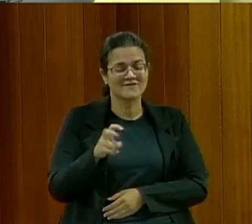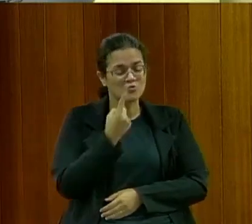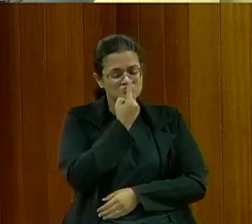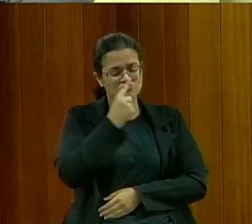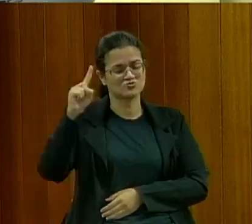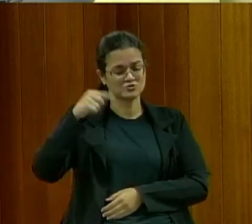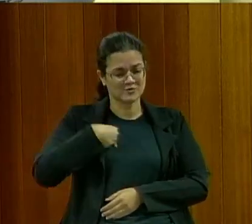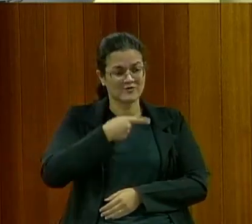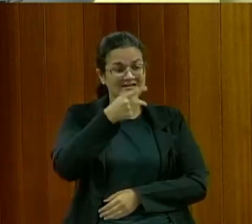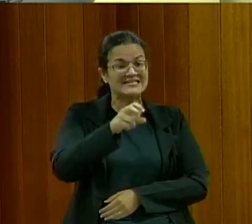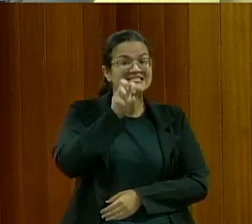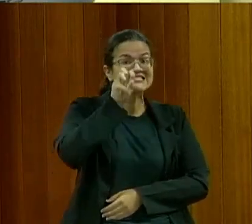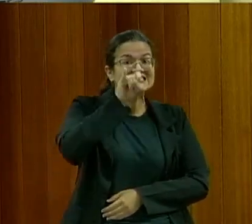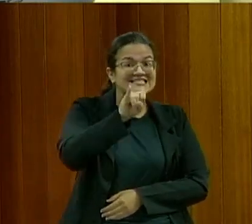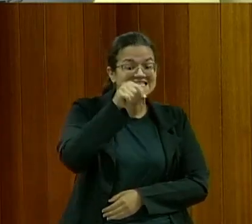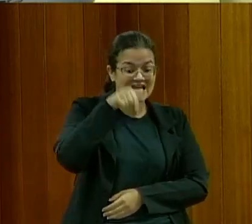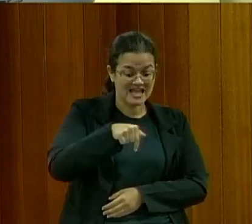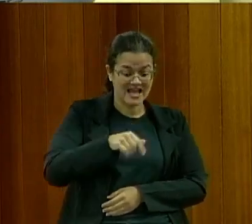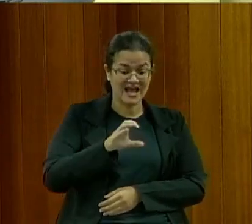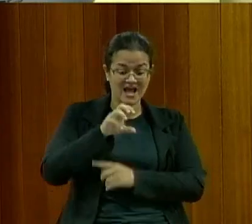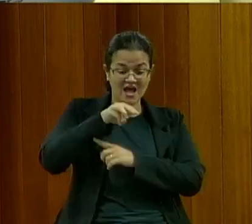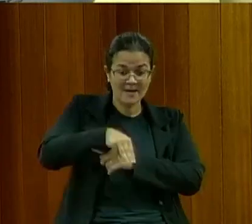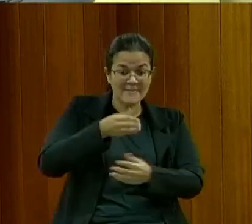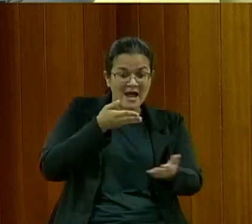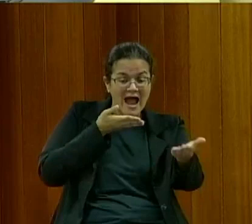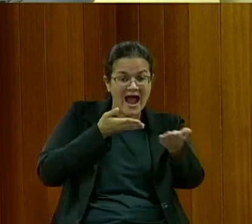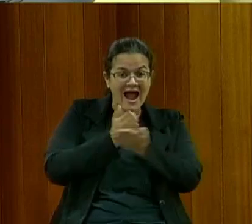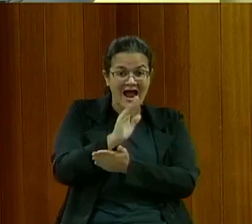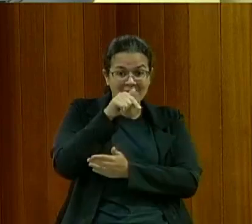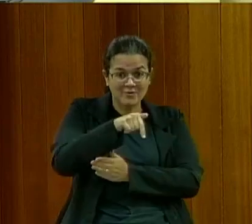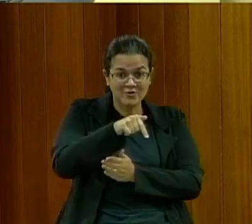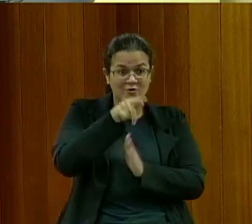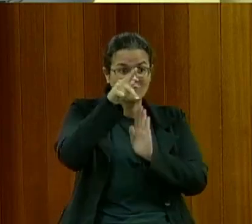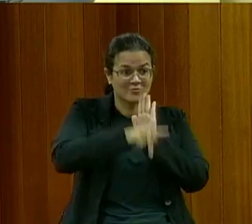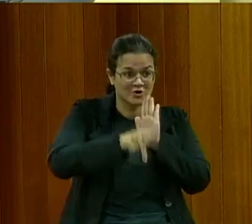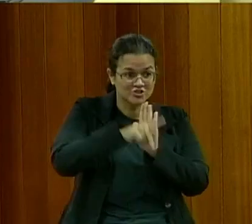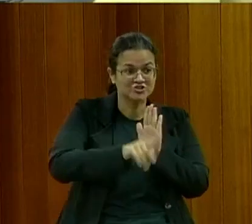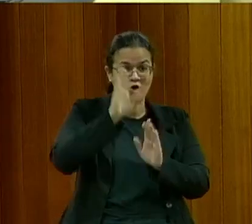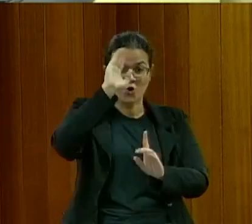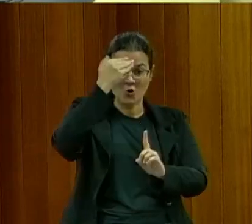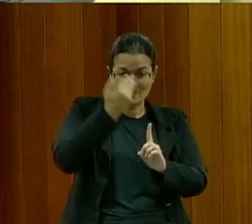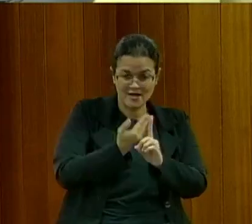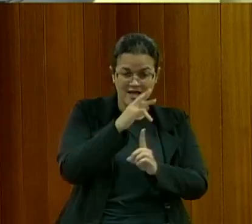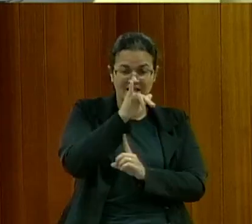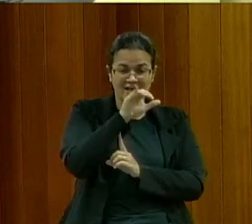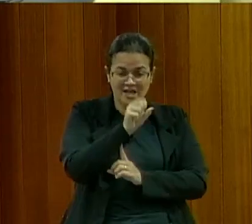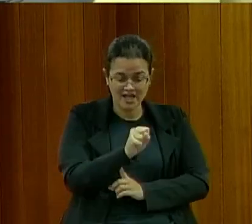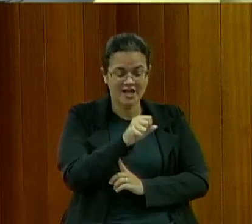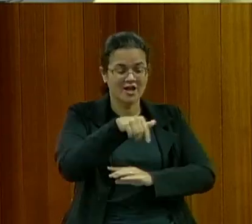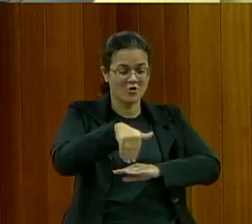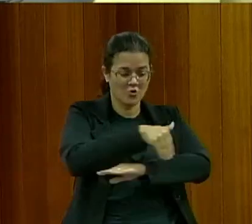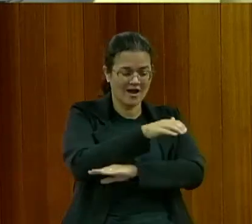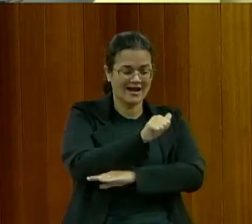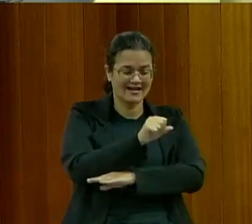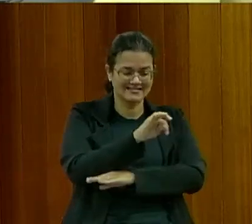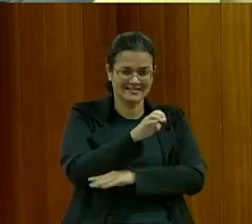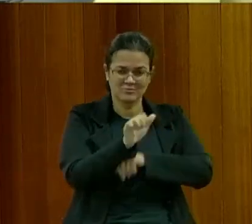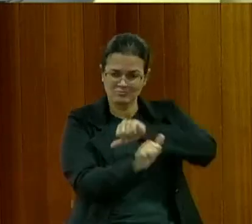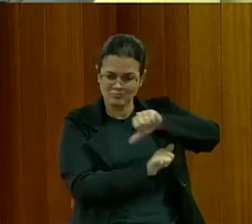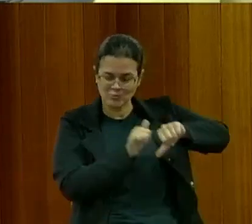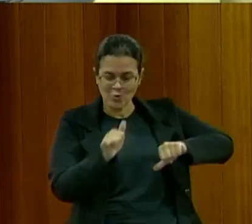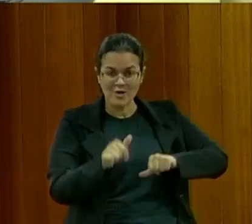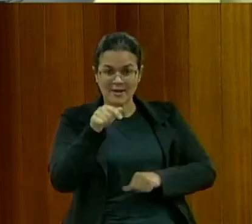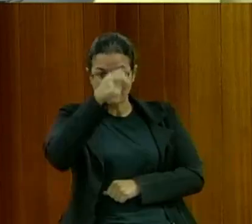poder aprovar esse projeto homenageando o Iris, botando o nome dele na Castelo Branco, e o prefeito Rogério, meu amigo, que foi